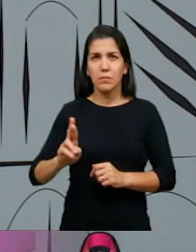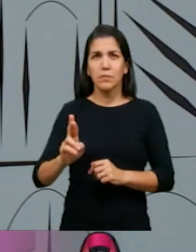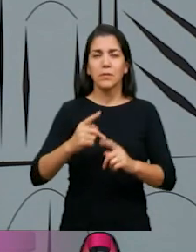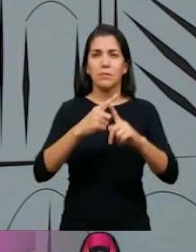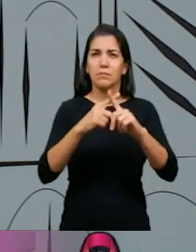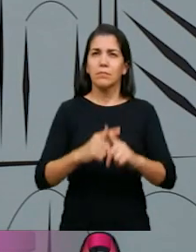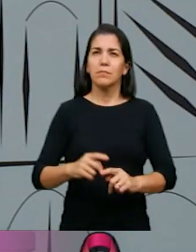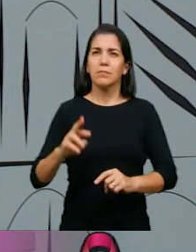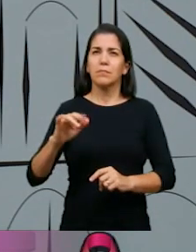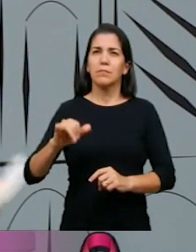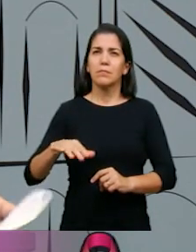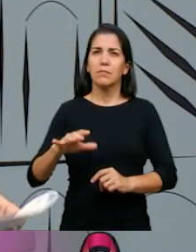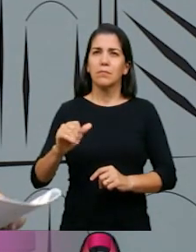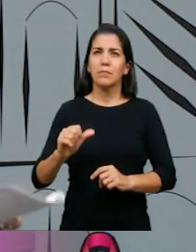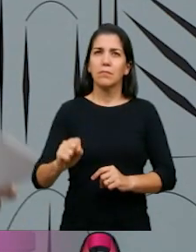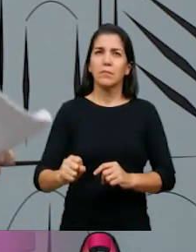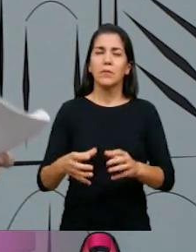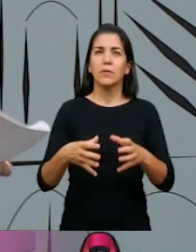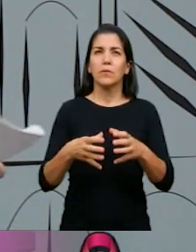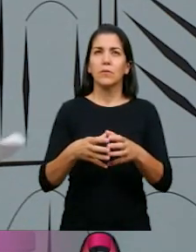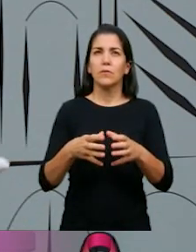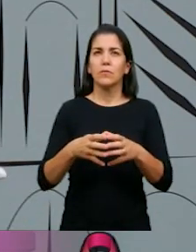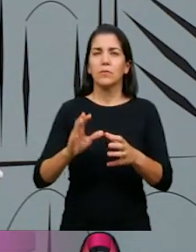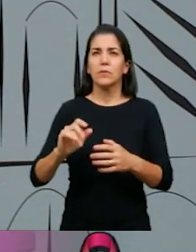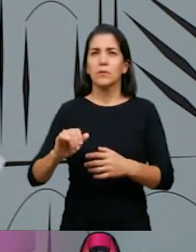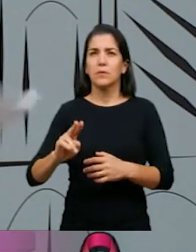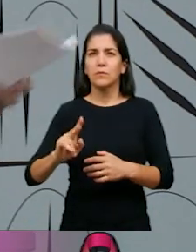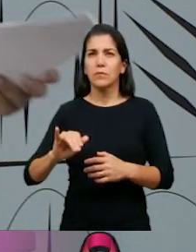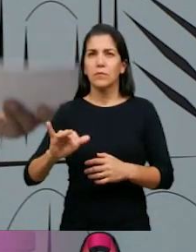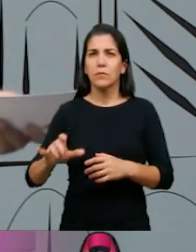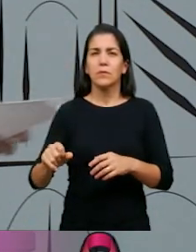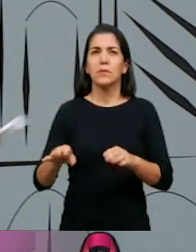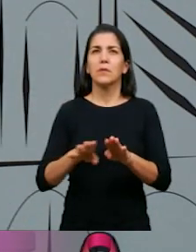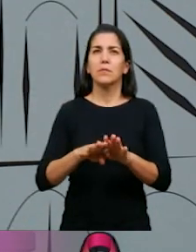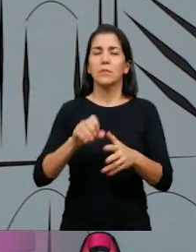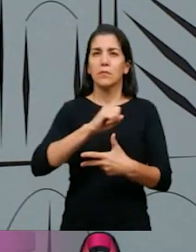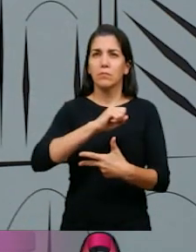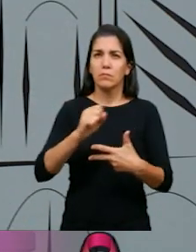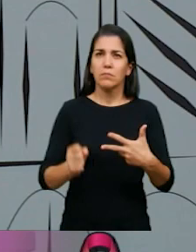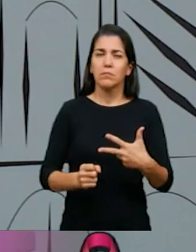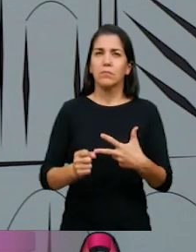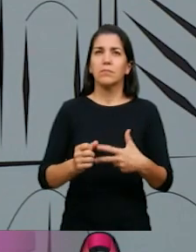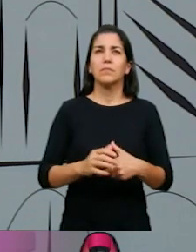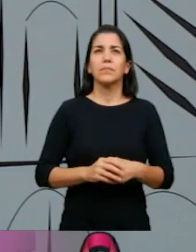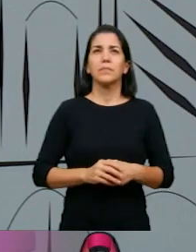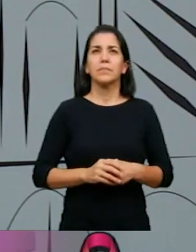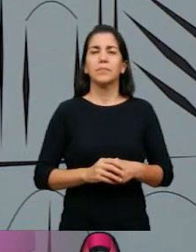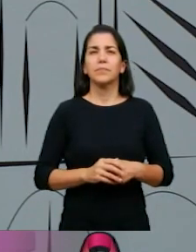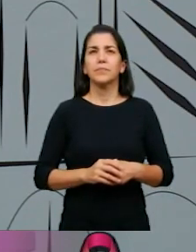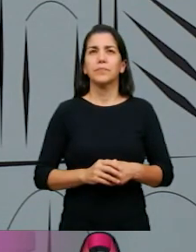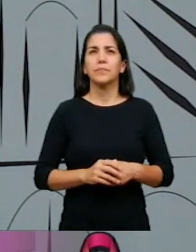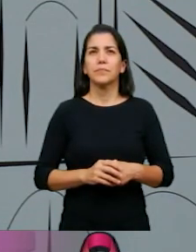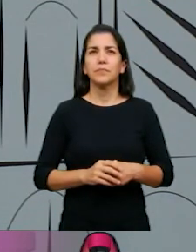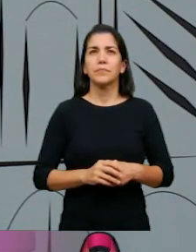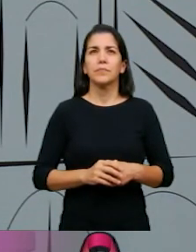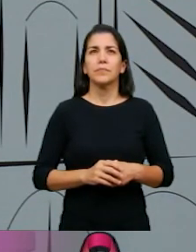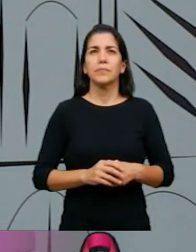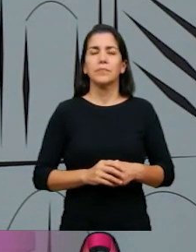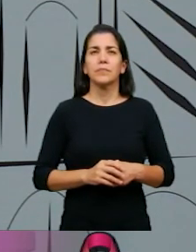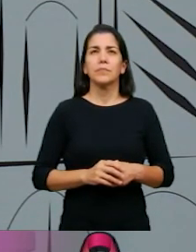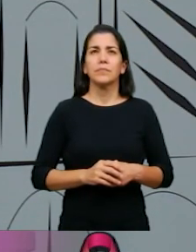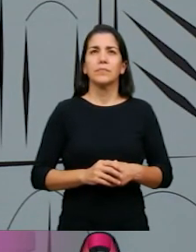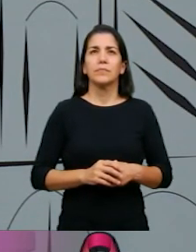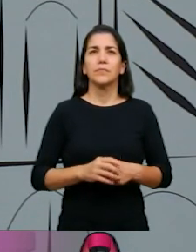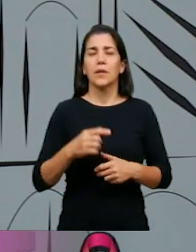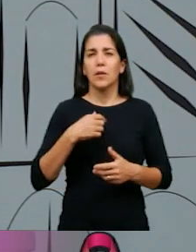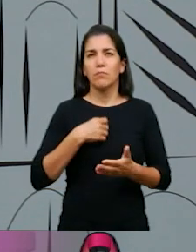batalhas, de organizações civis e do poder público presentes, e protocolamos o projeto que já está tramitando aqui na casa, e